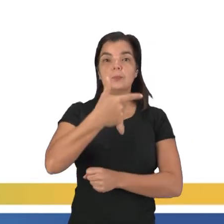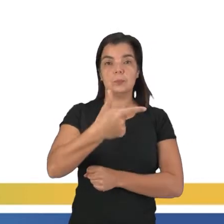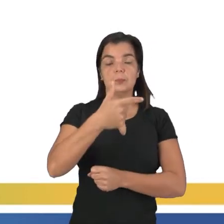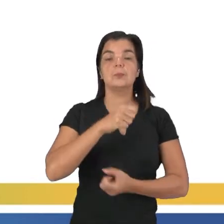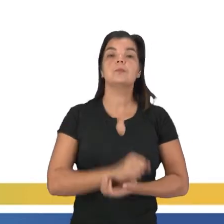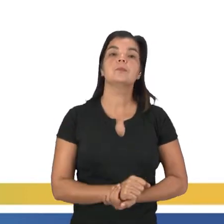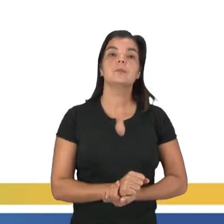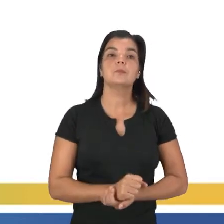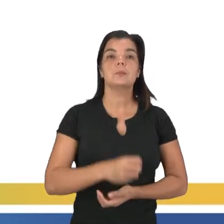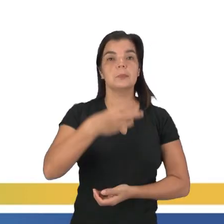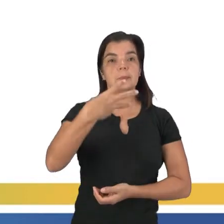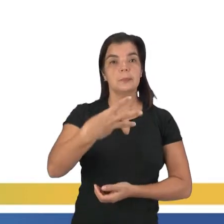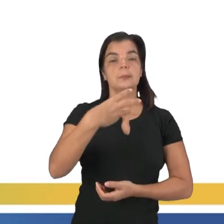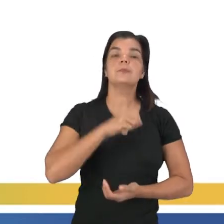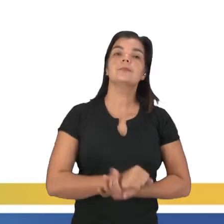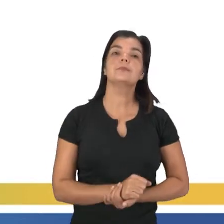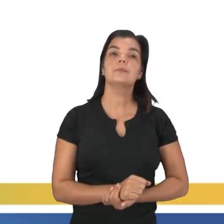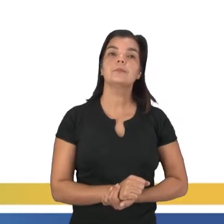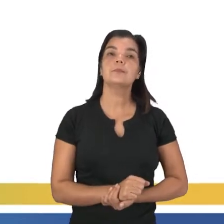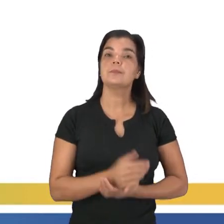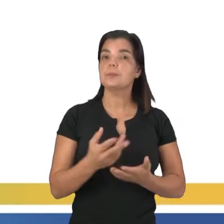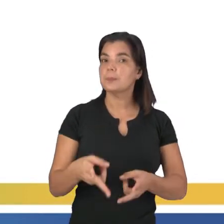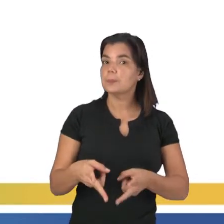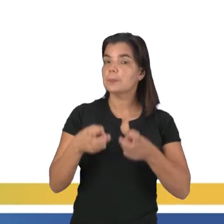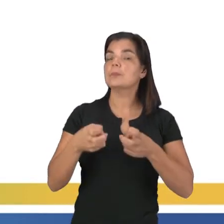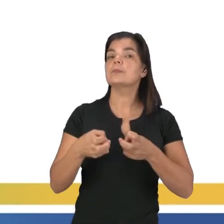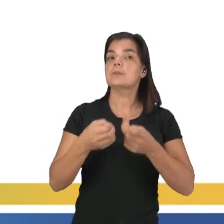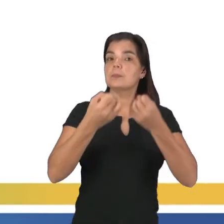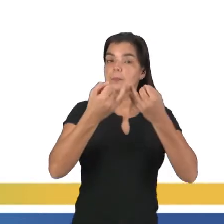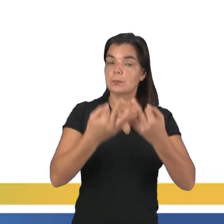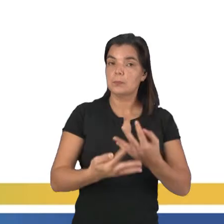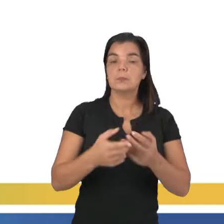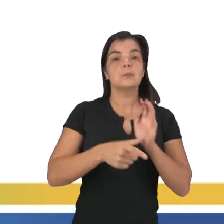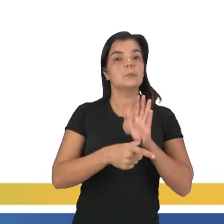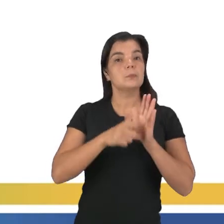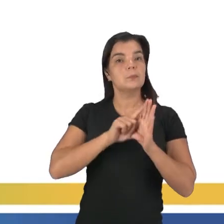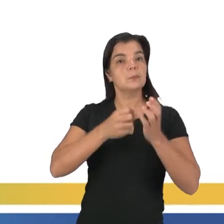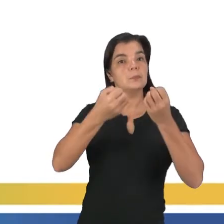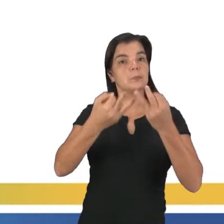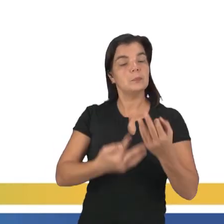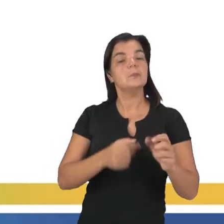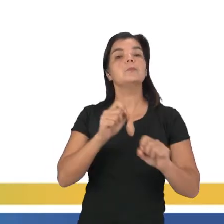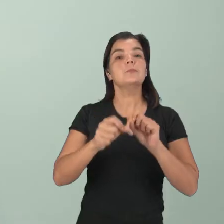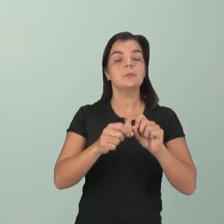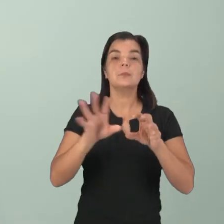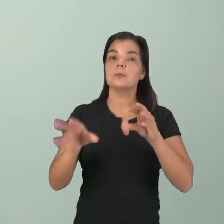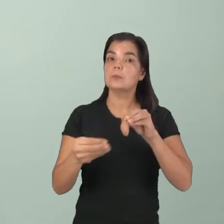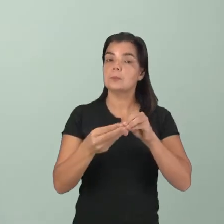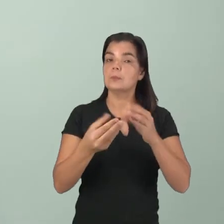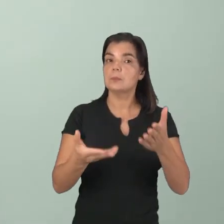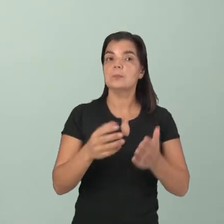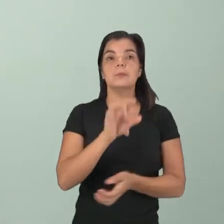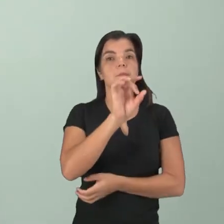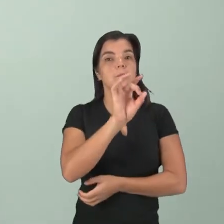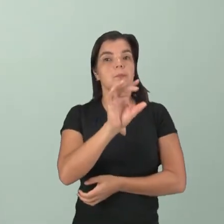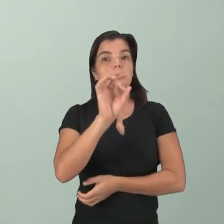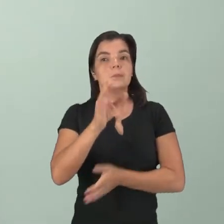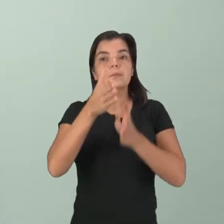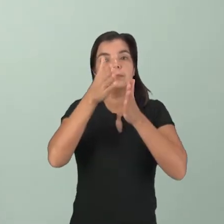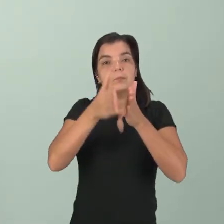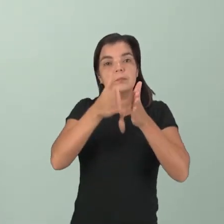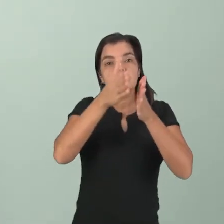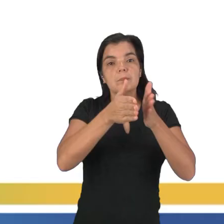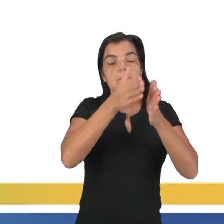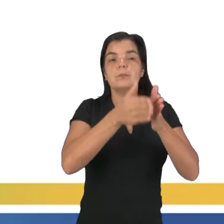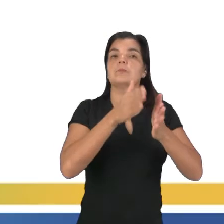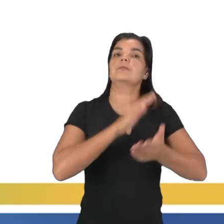eu vou somar 1 mais 2, que é igual a 3. Perceba que a definição que nós anteriormente falamos, aplicamos aqui. Cada um na sua